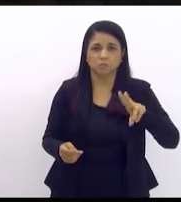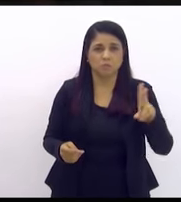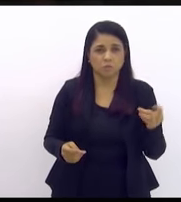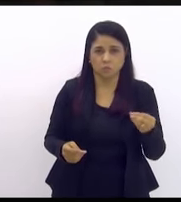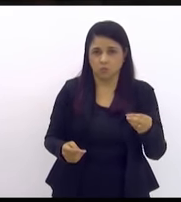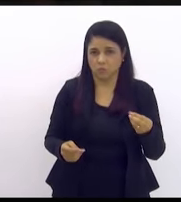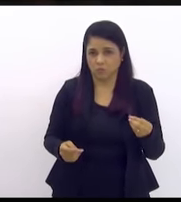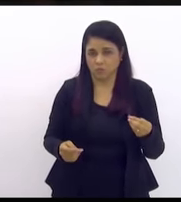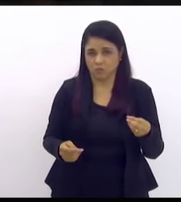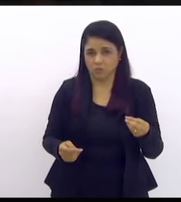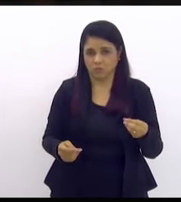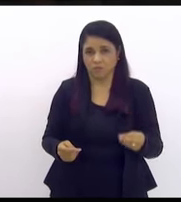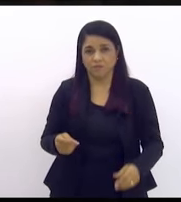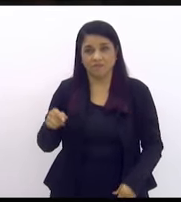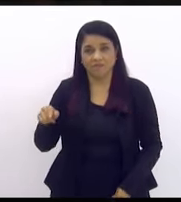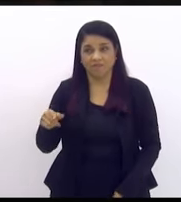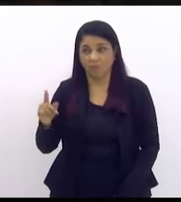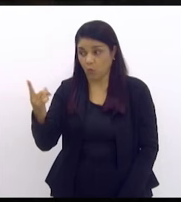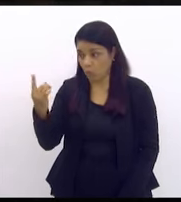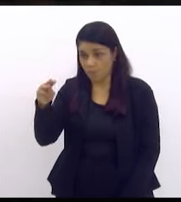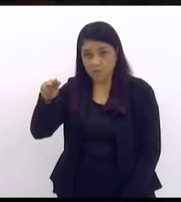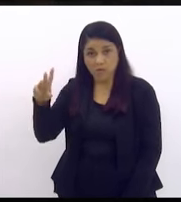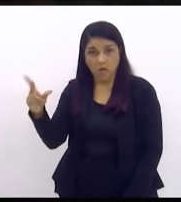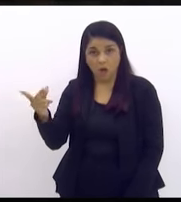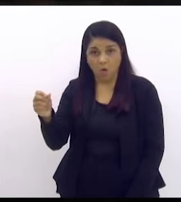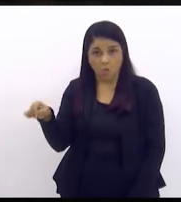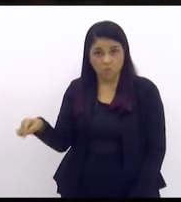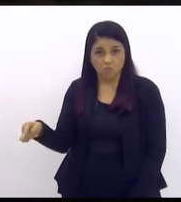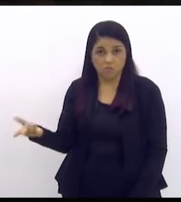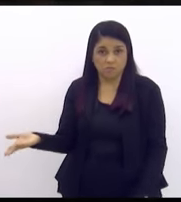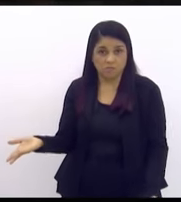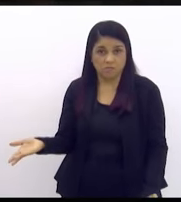Bom, e a segurança pública?